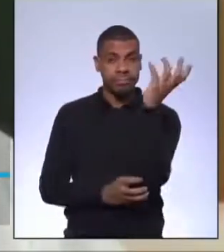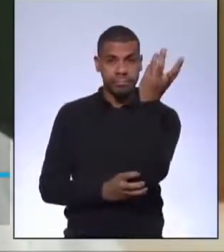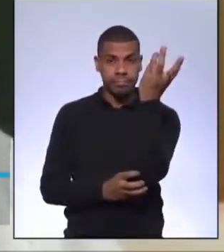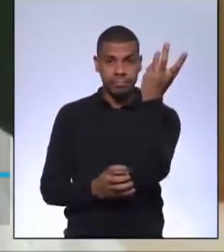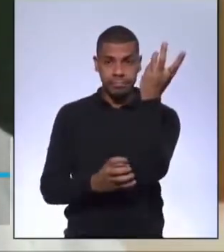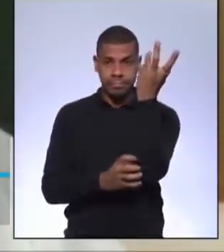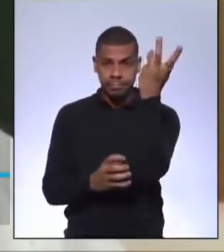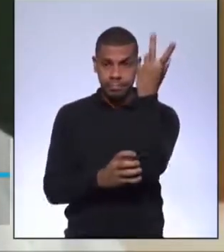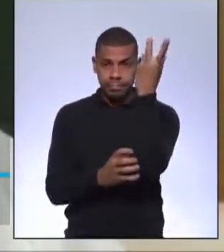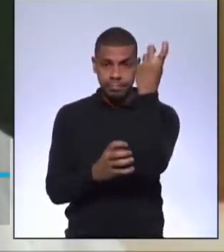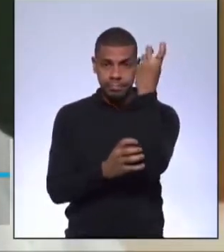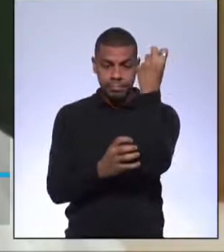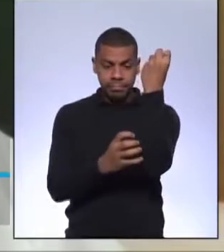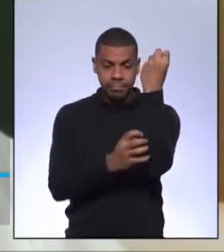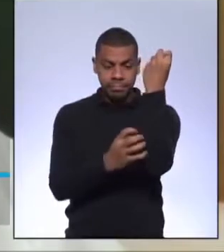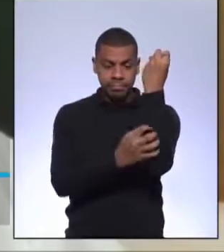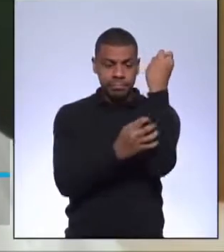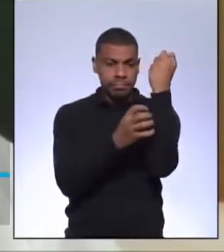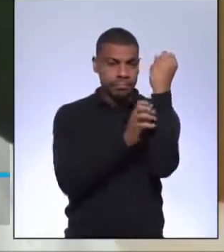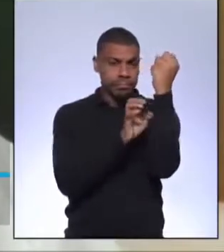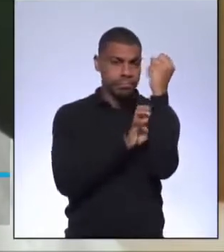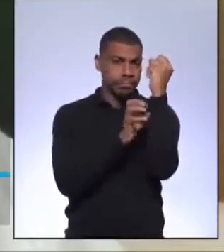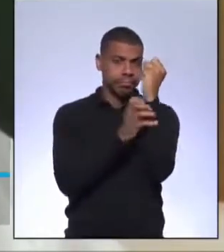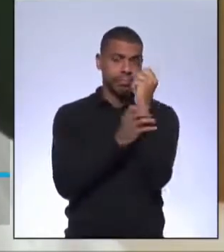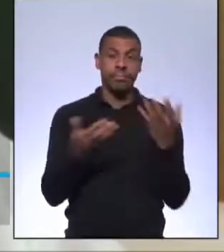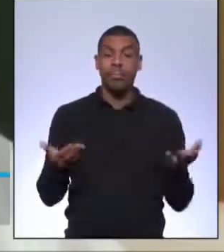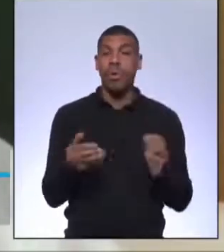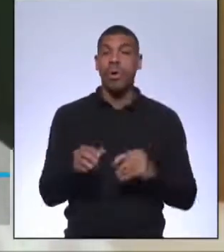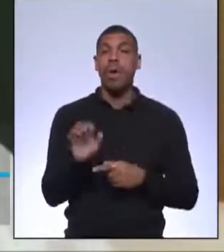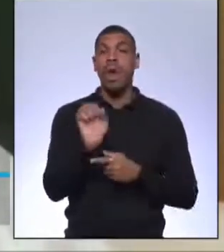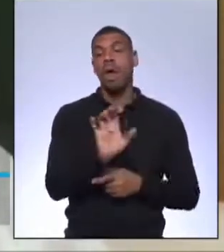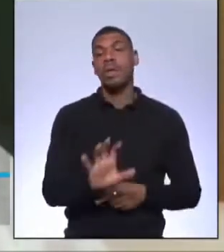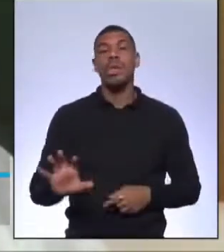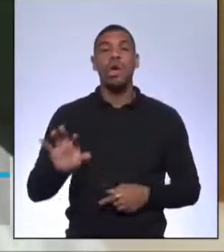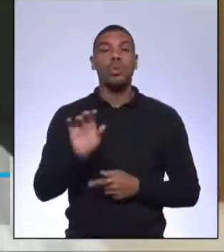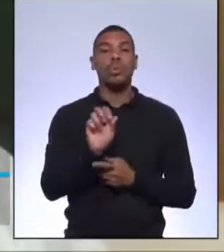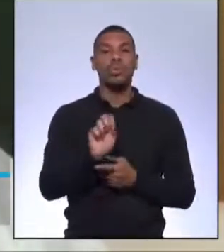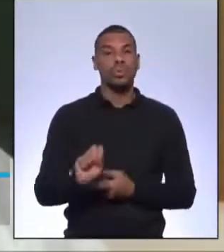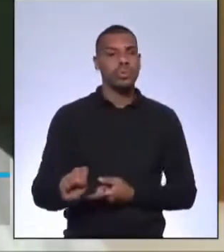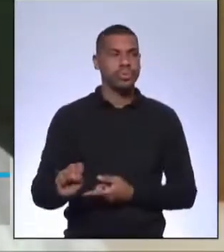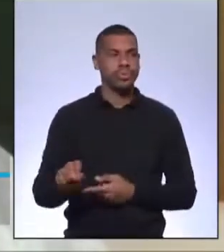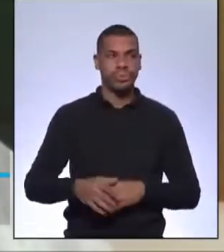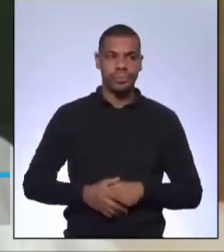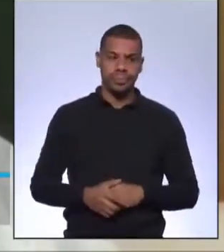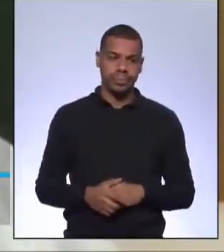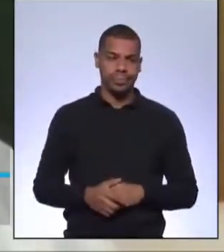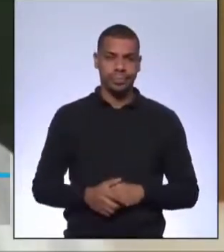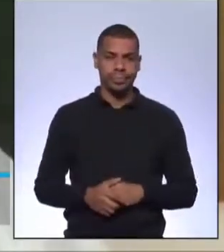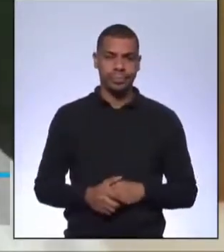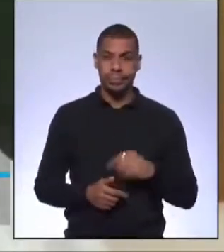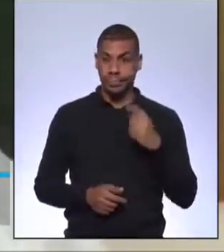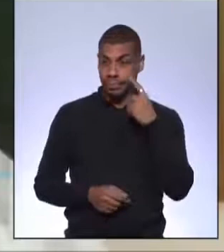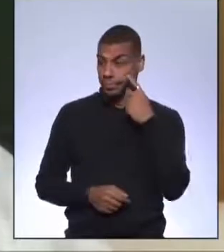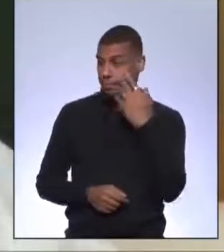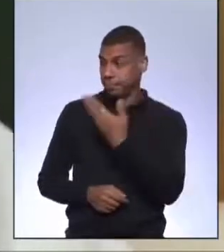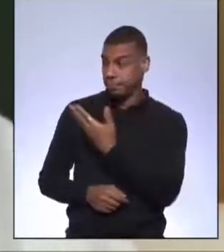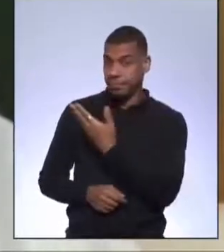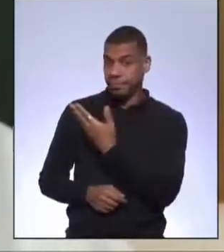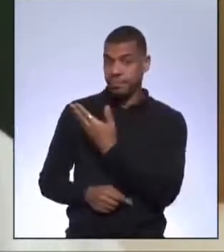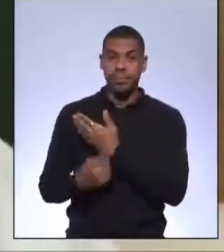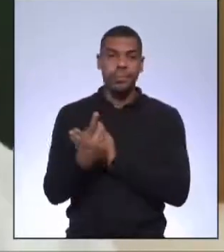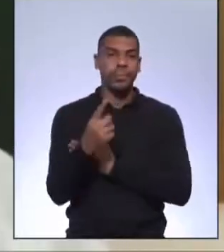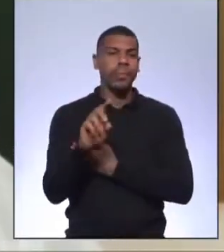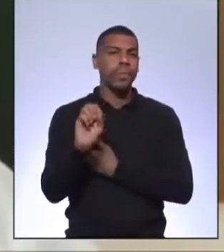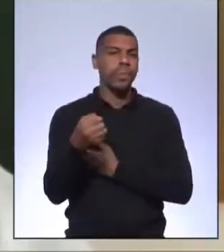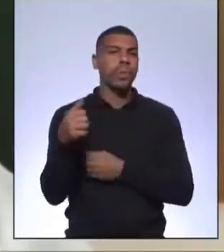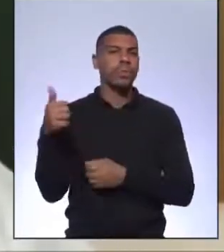último, a gente vai falar um pouquinho da região sul, tá? Vocês vão ver aí no slide 18 que a